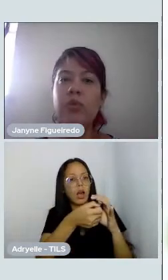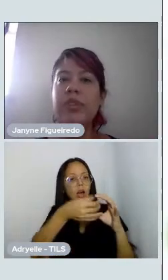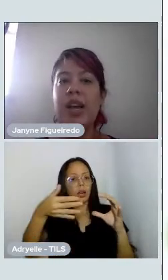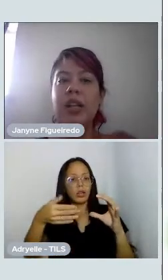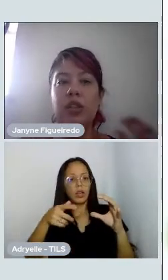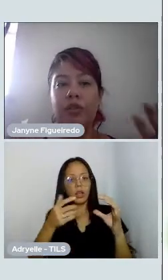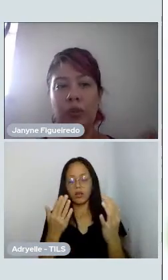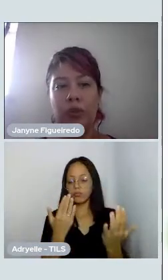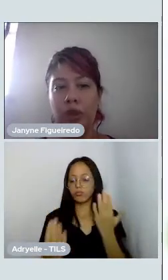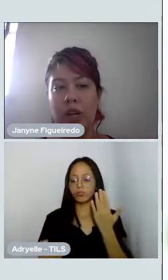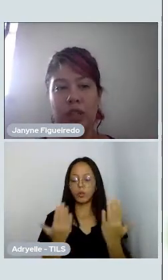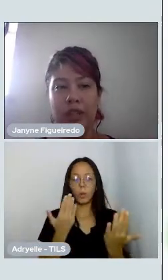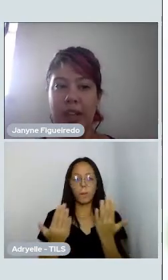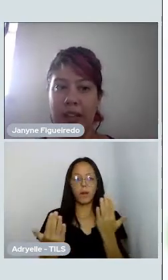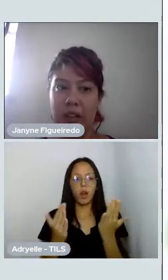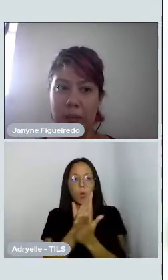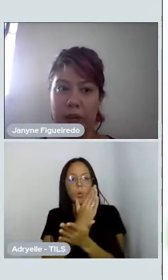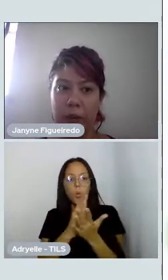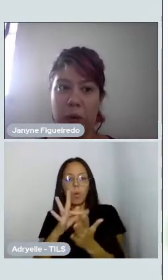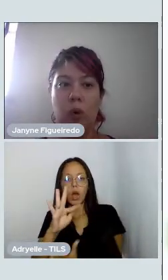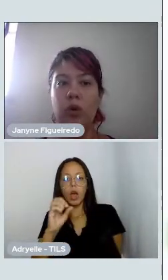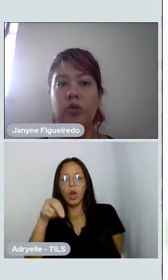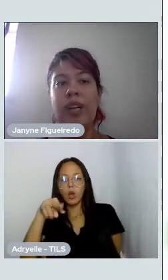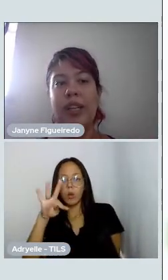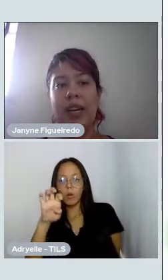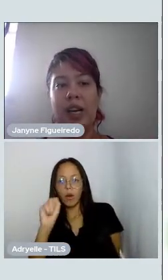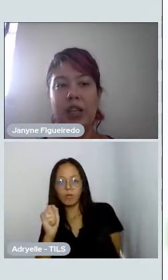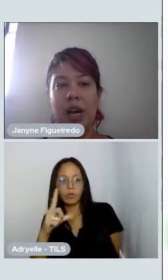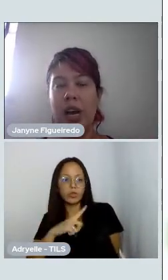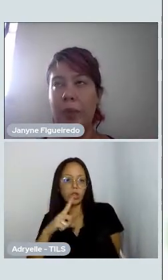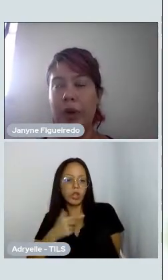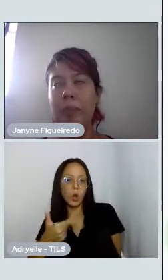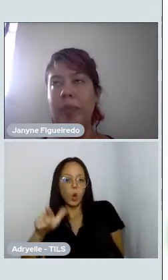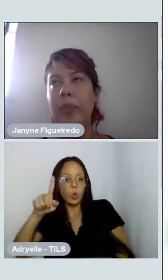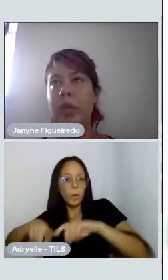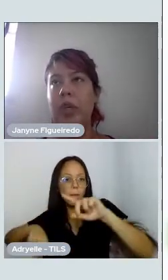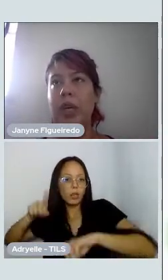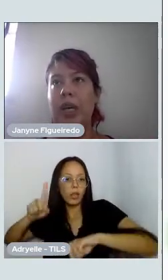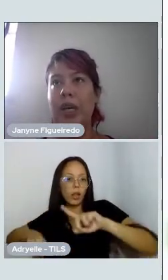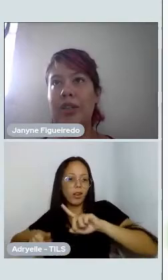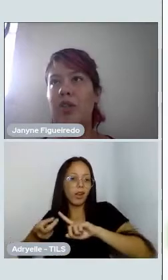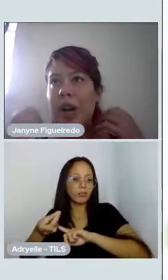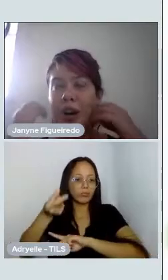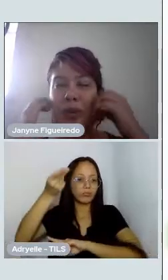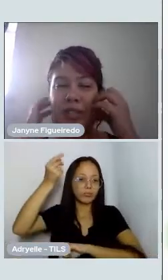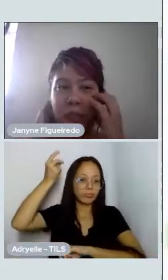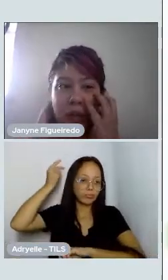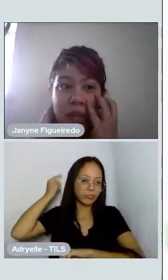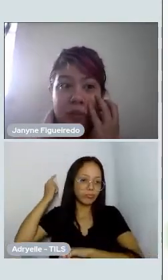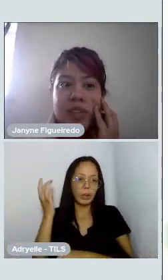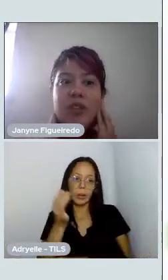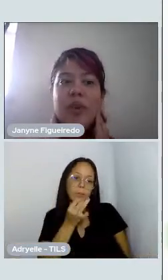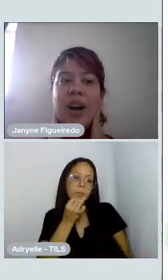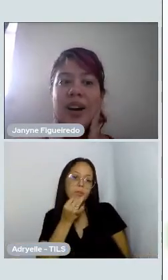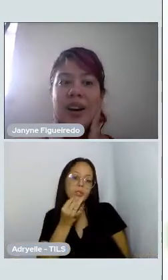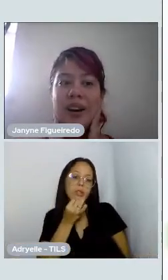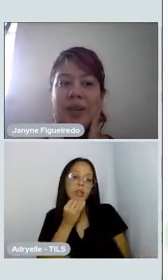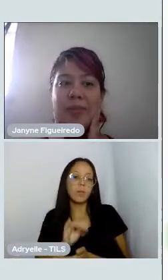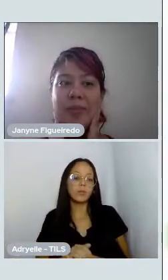comparar com certas fontes que a gente tem também, com outros materiais da época. Deixa eu pegar um exemplo